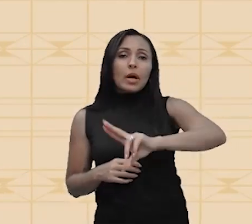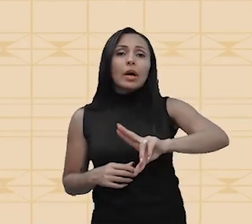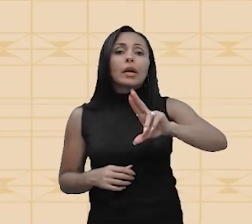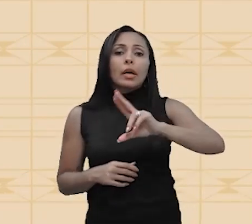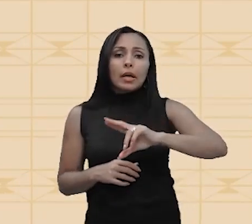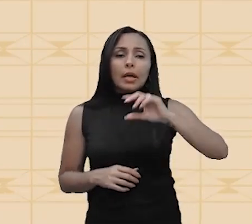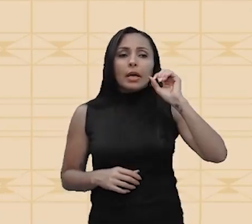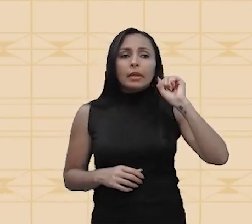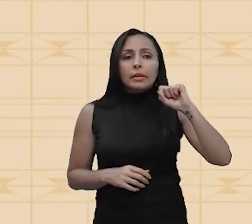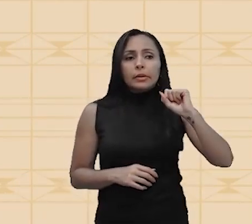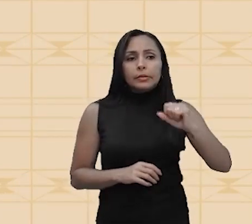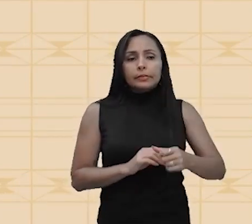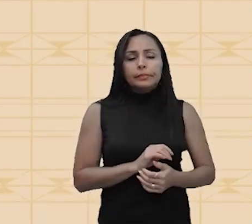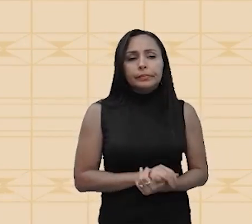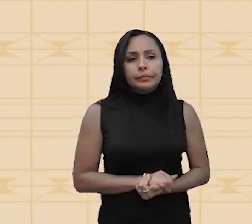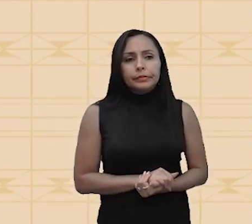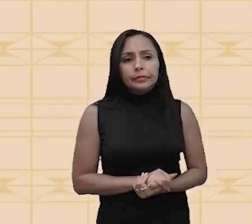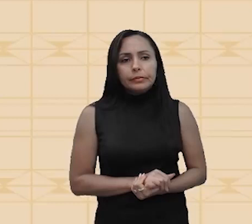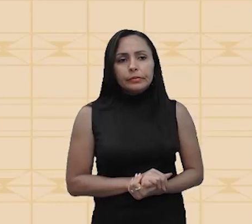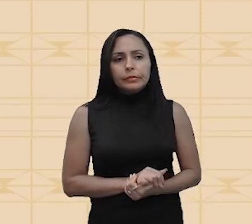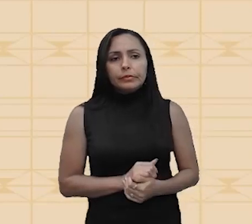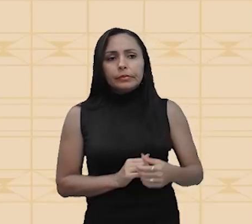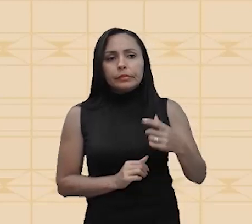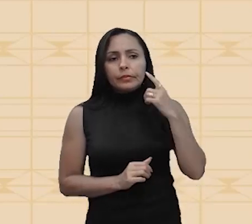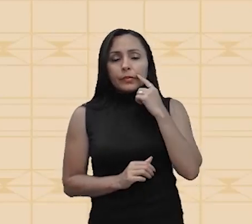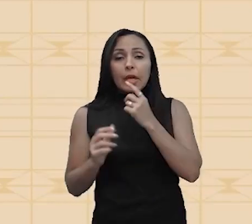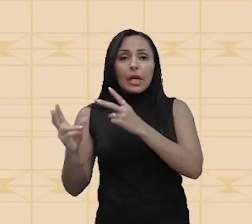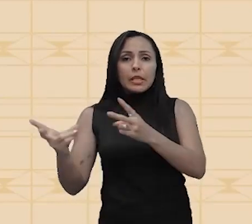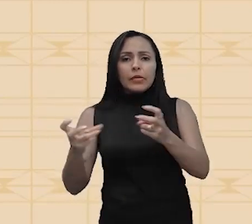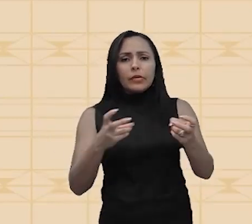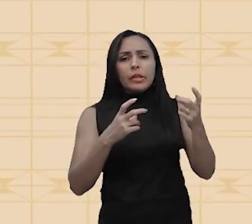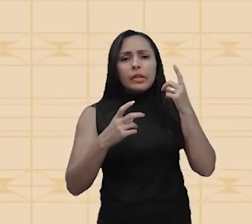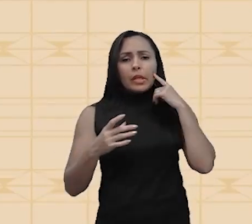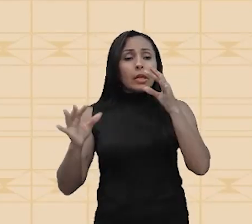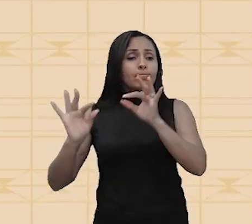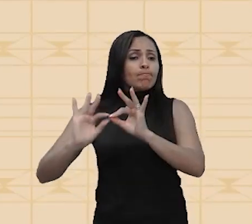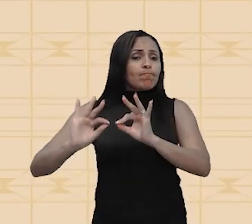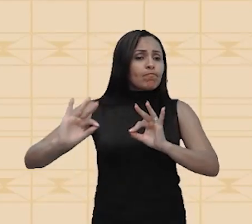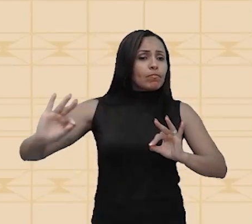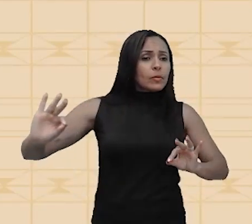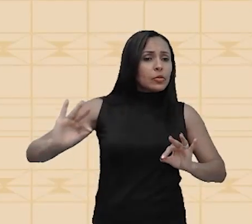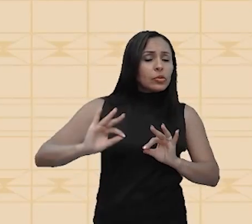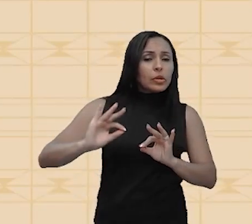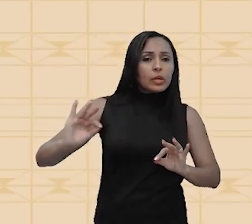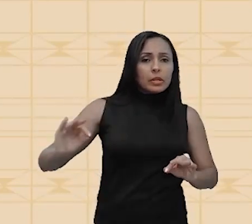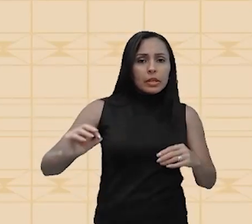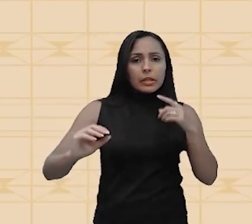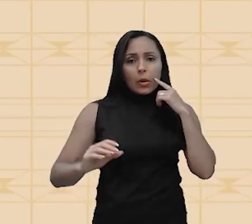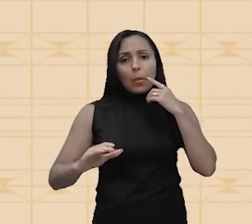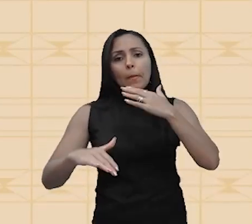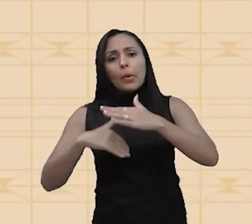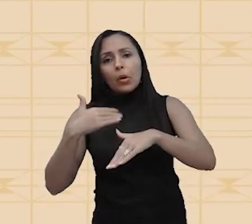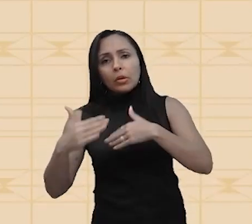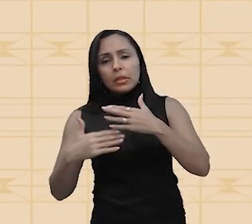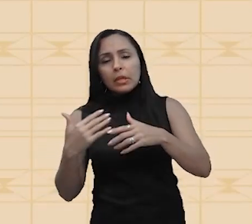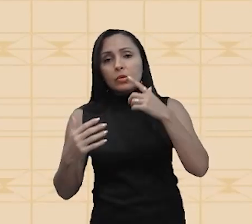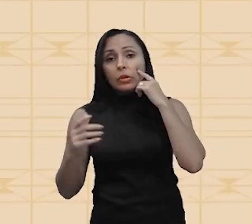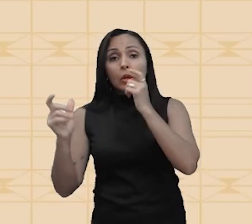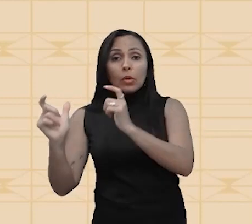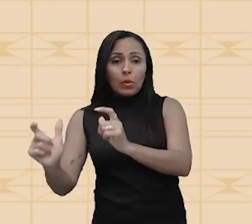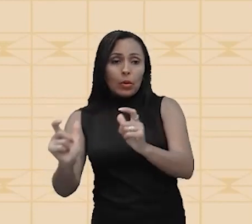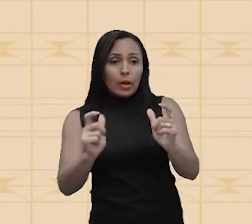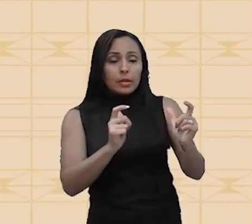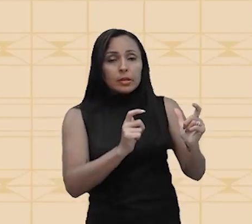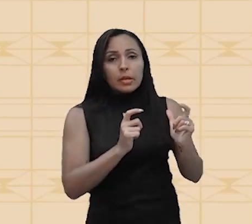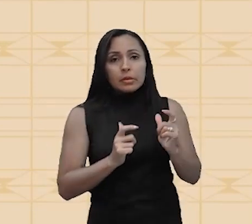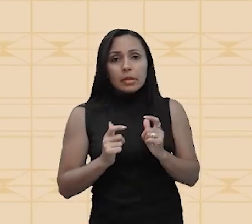pelo morcego, para identificar a distância. E isso, de certa forma, é um processo de ecolocalização ou de